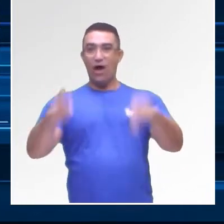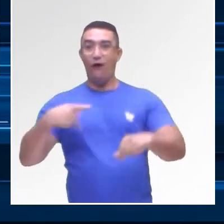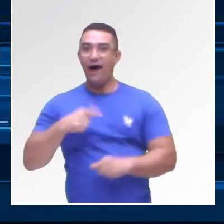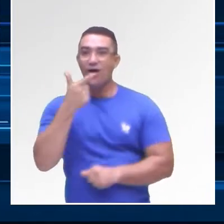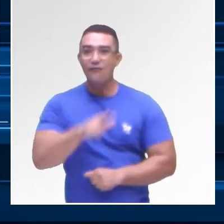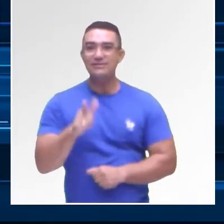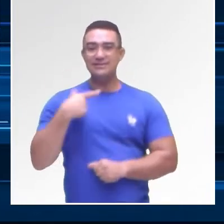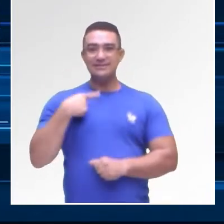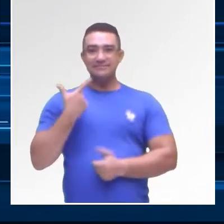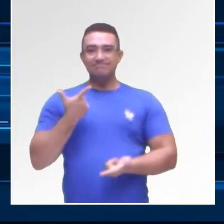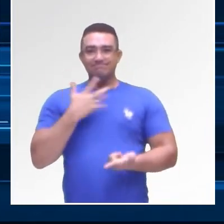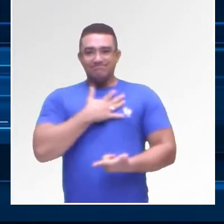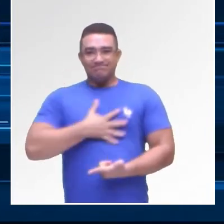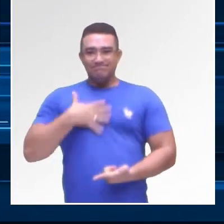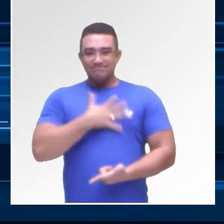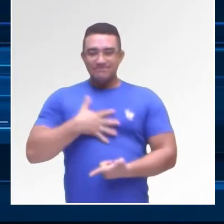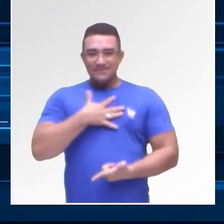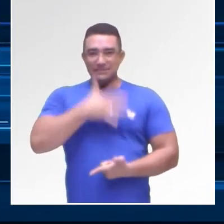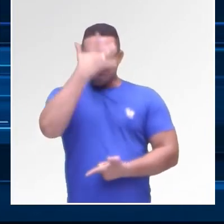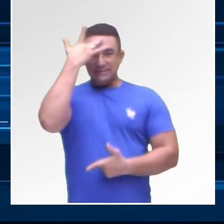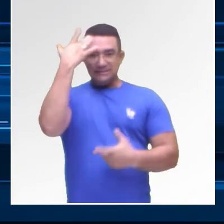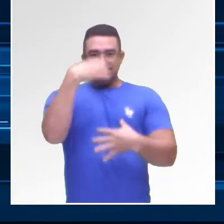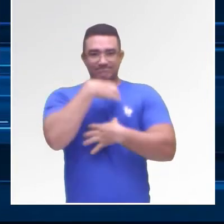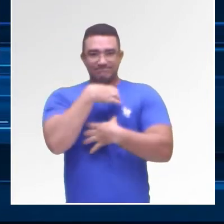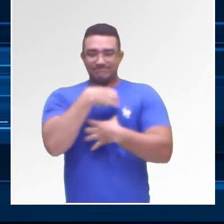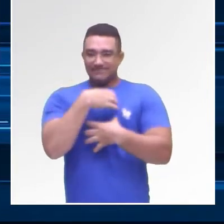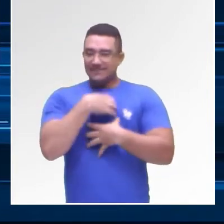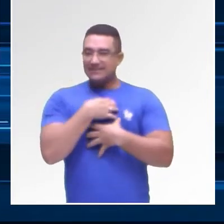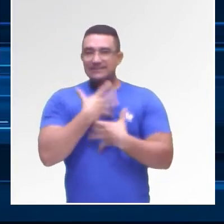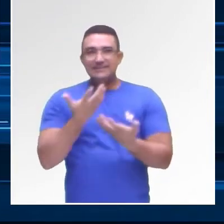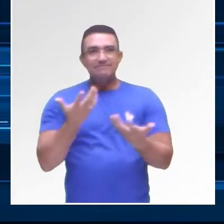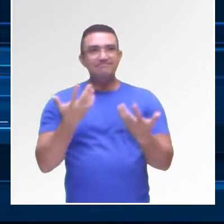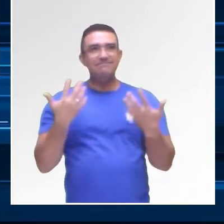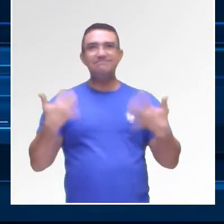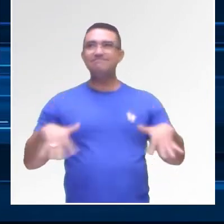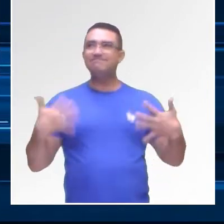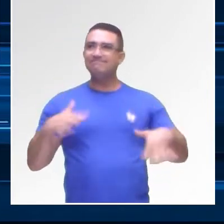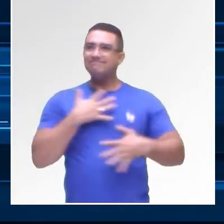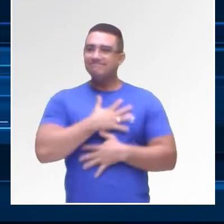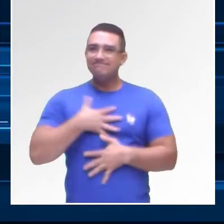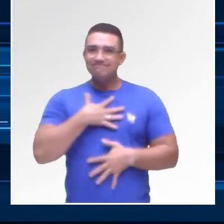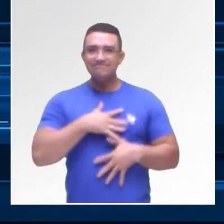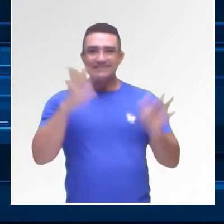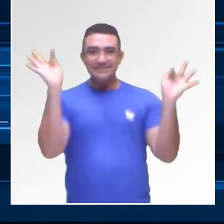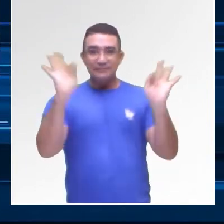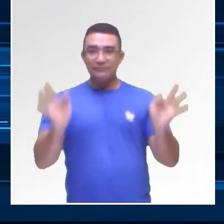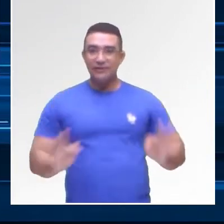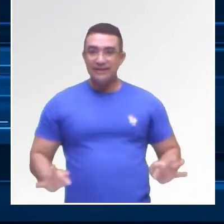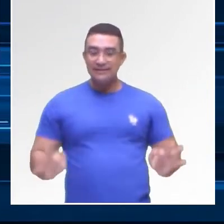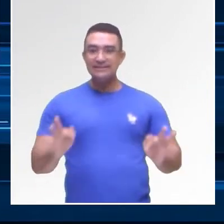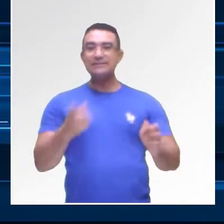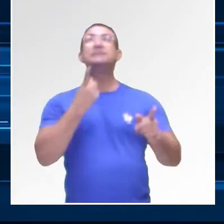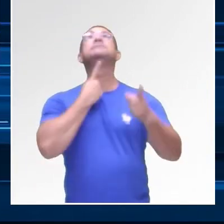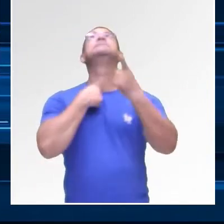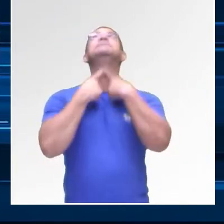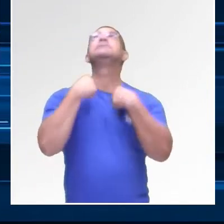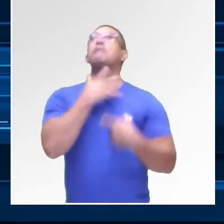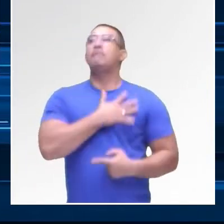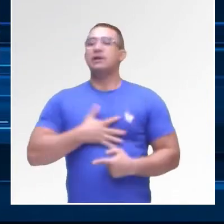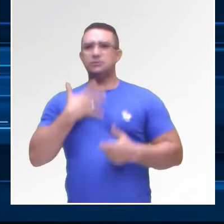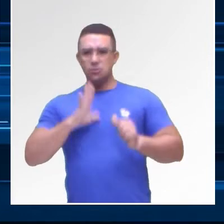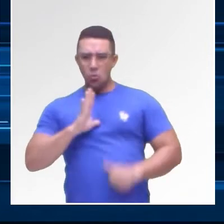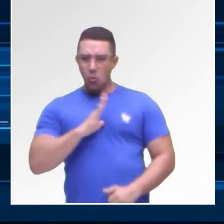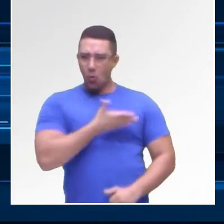com que o sujeito se sinta extremamente extasiado, uma sensação muito grande de prazer, de